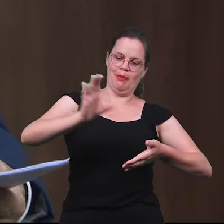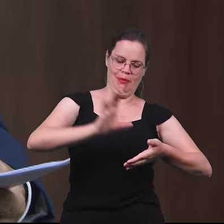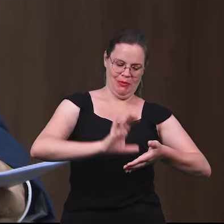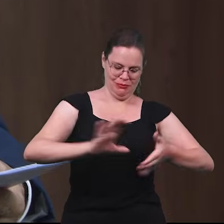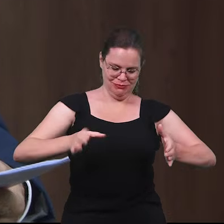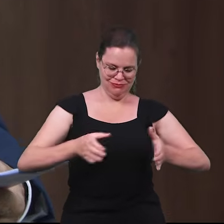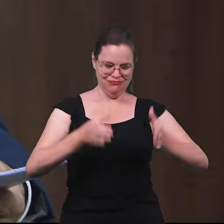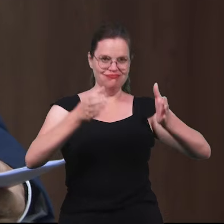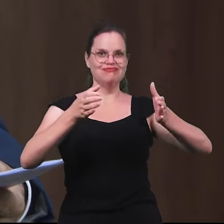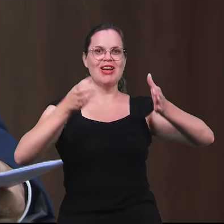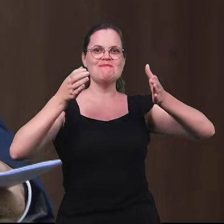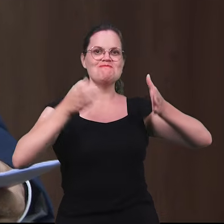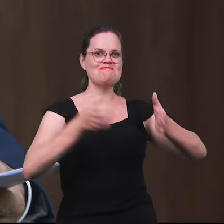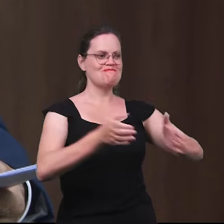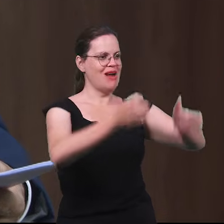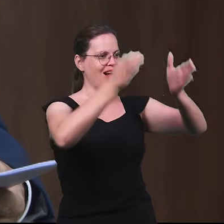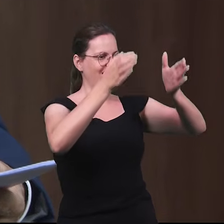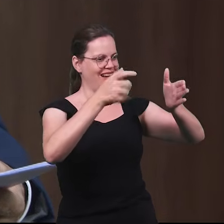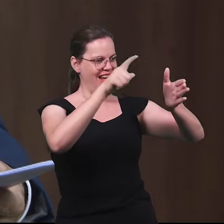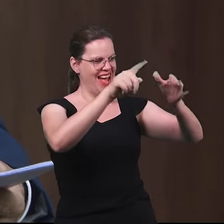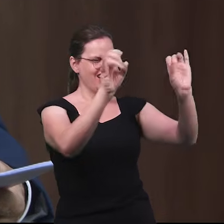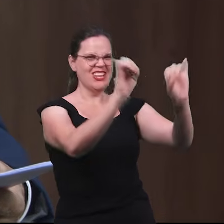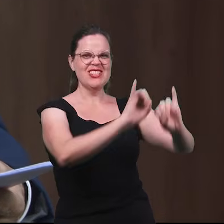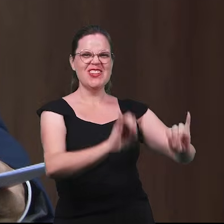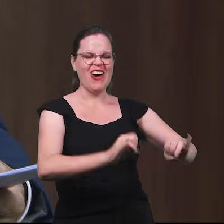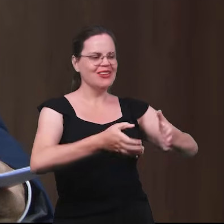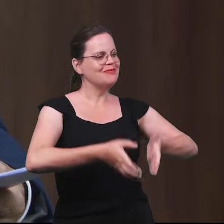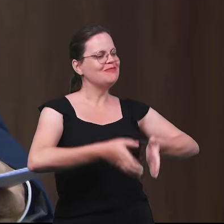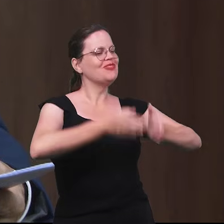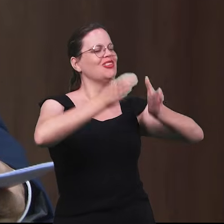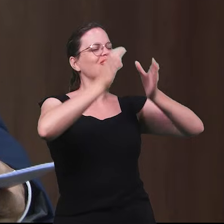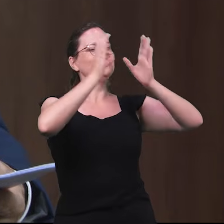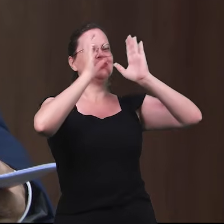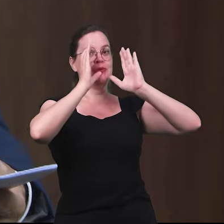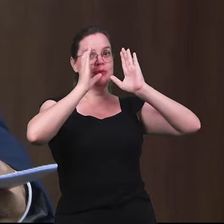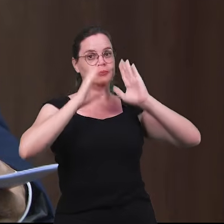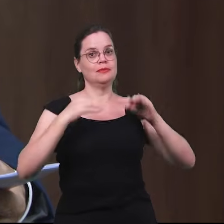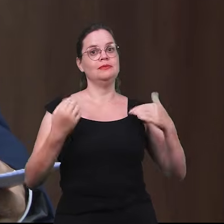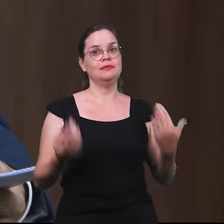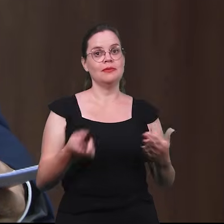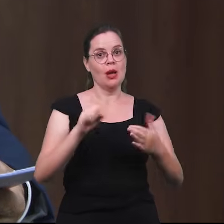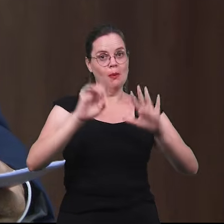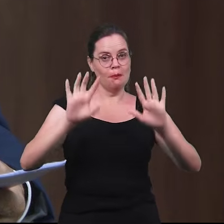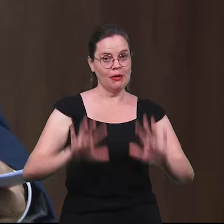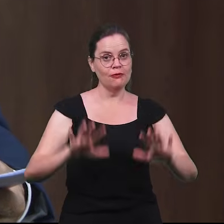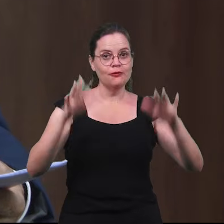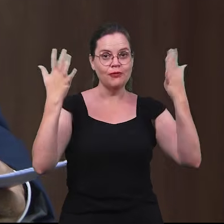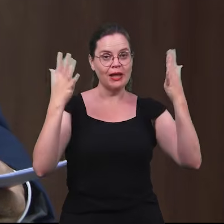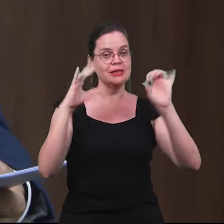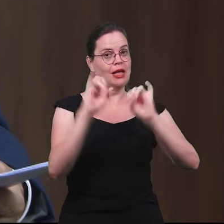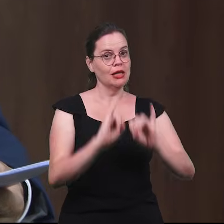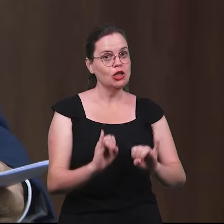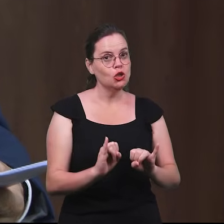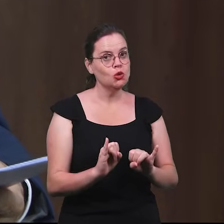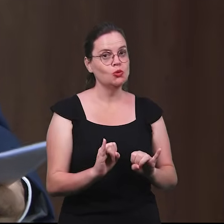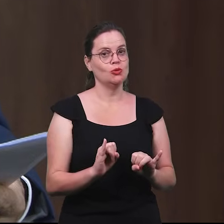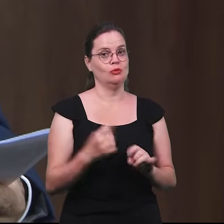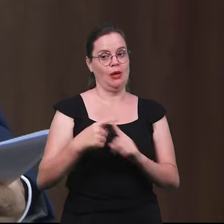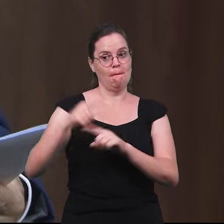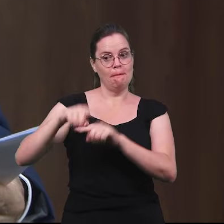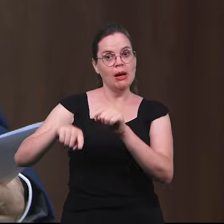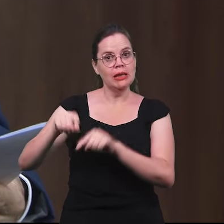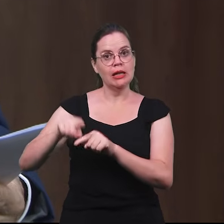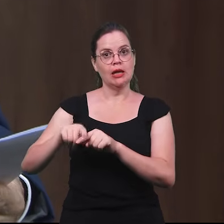festa idólatra e licenciosa. A iniquidade da cidade